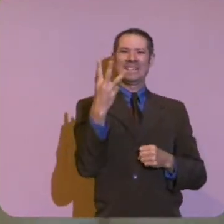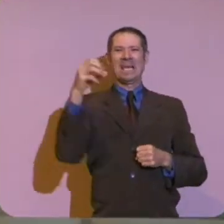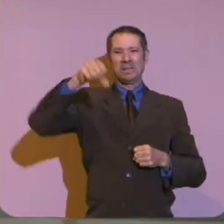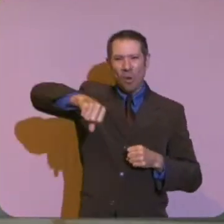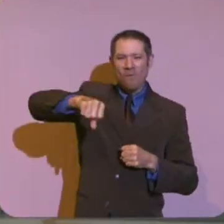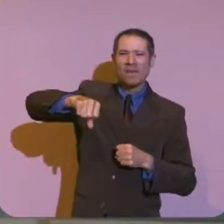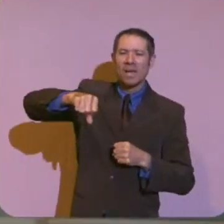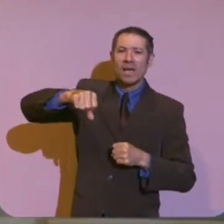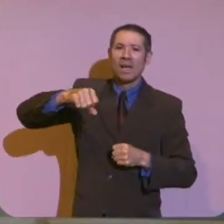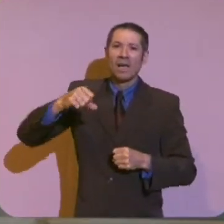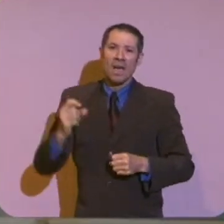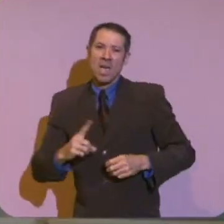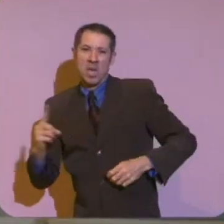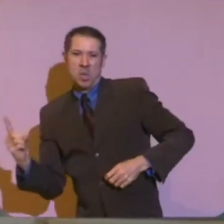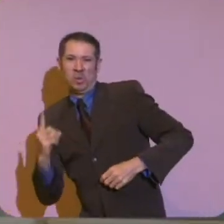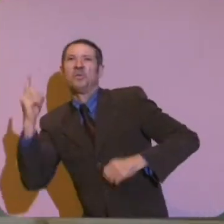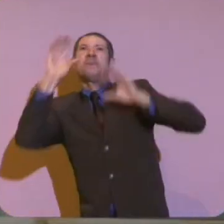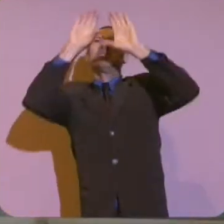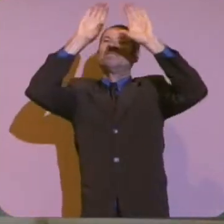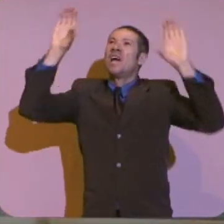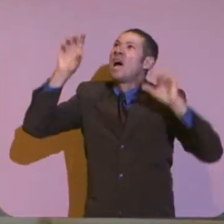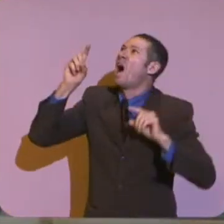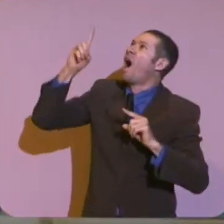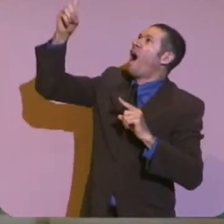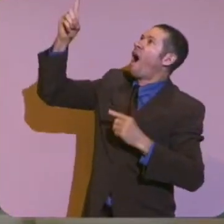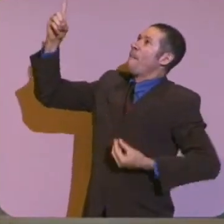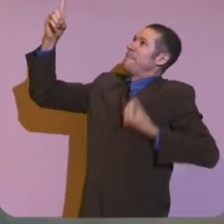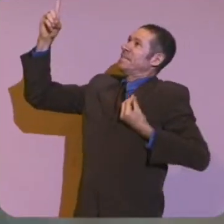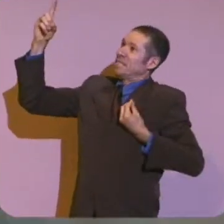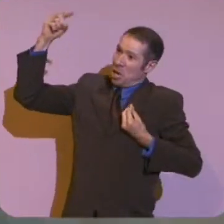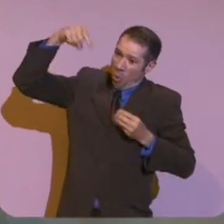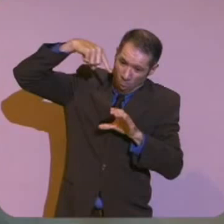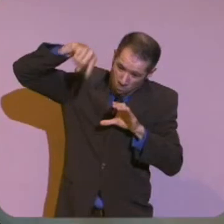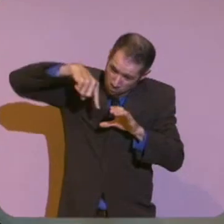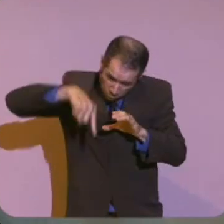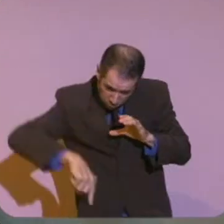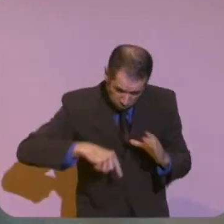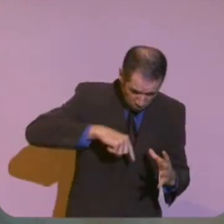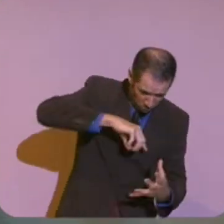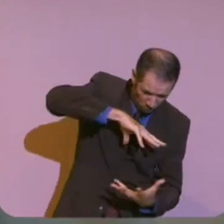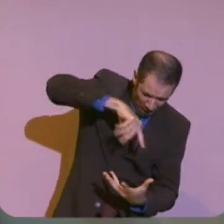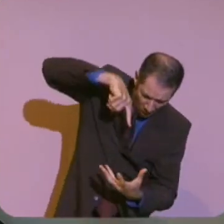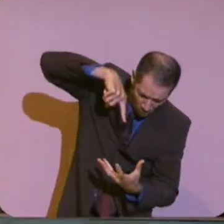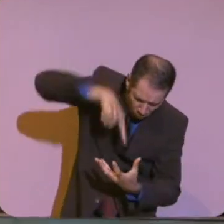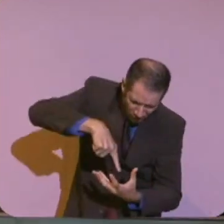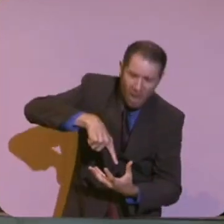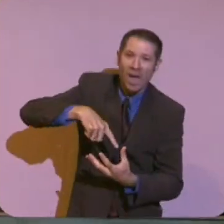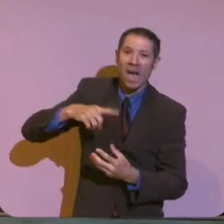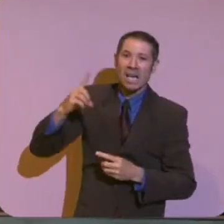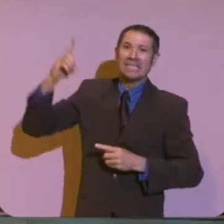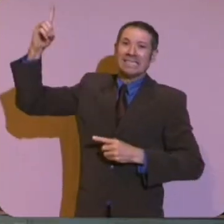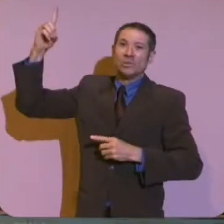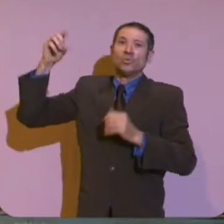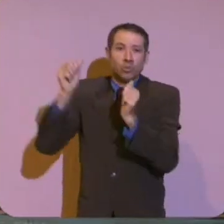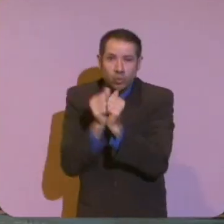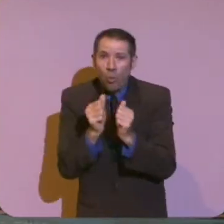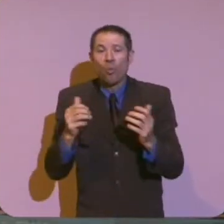139 ele diz: se eu subir aos céus, lá o Senhor está. Se eu descer às profundezas da terra, lá o Senhor